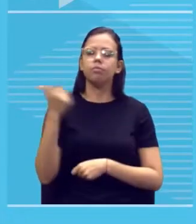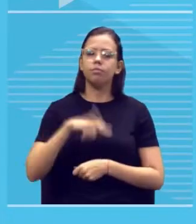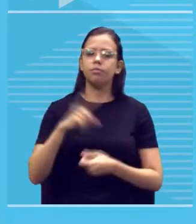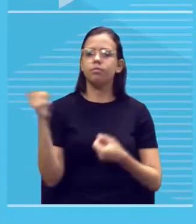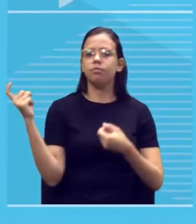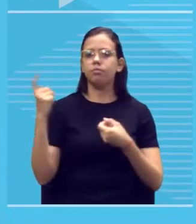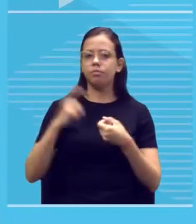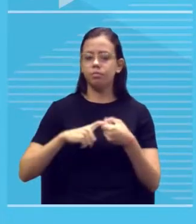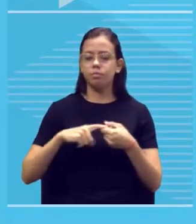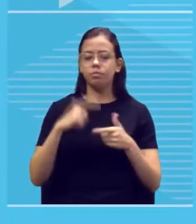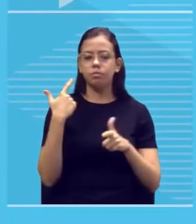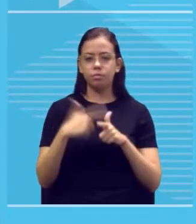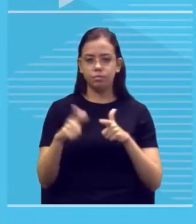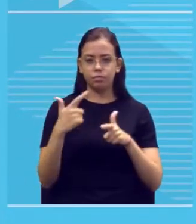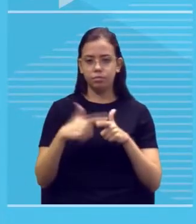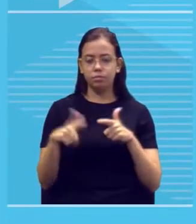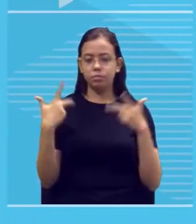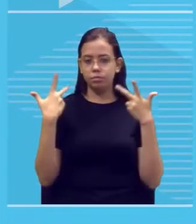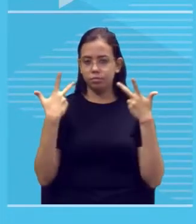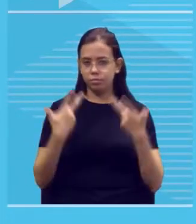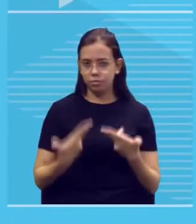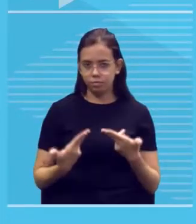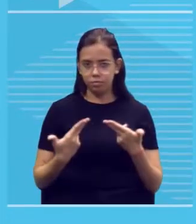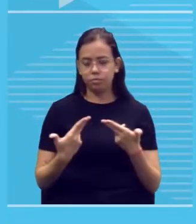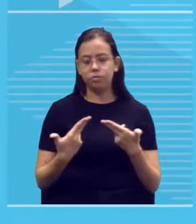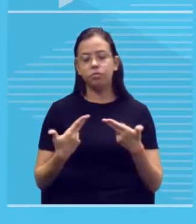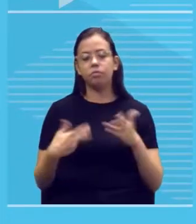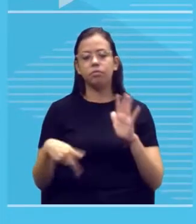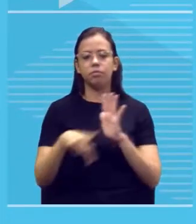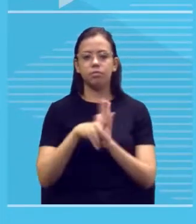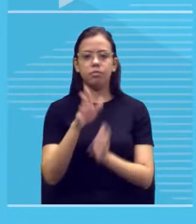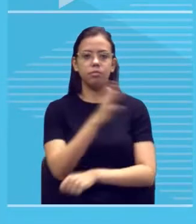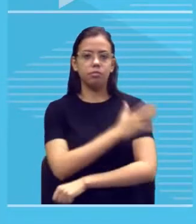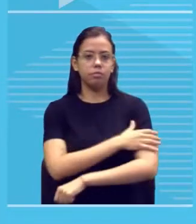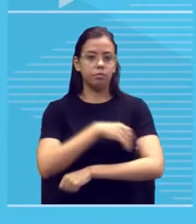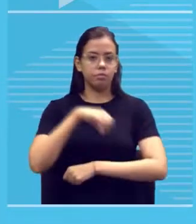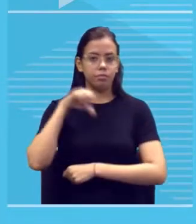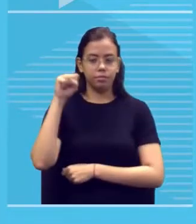mesmo buraco né dessa armadilha chamada fascismo